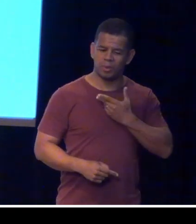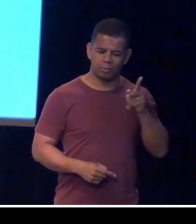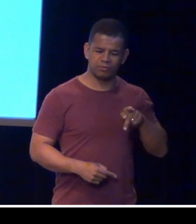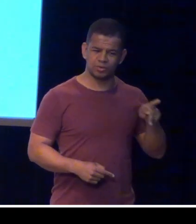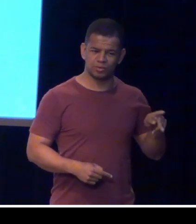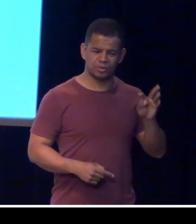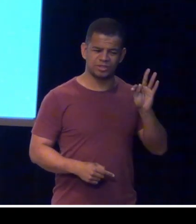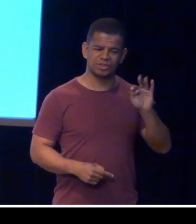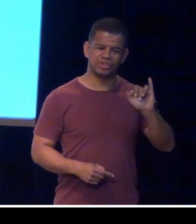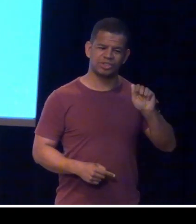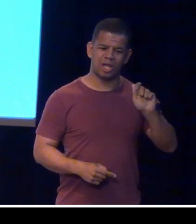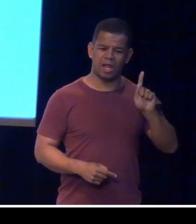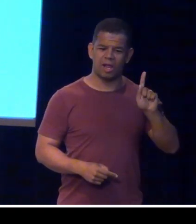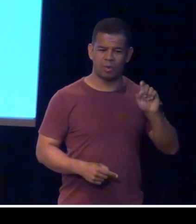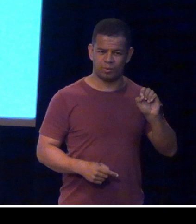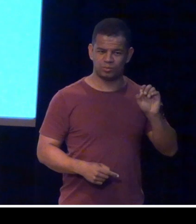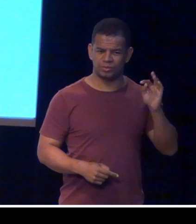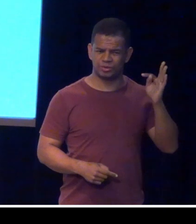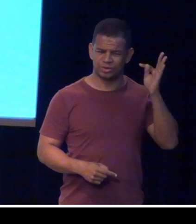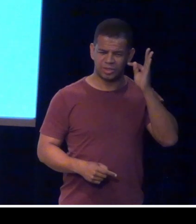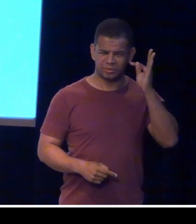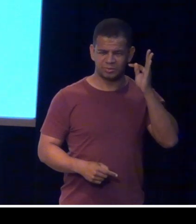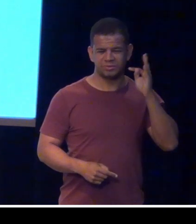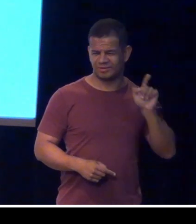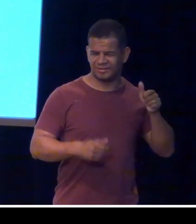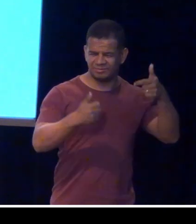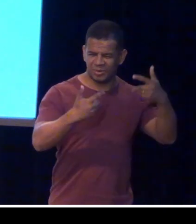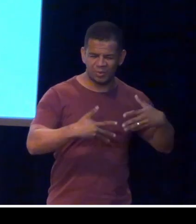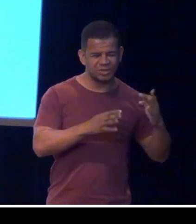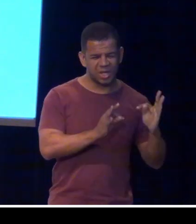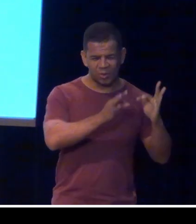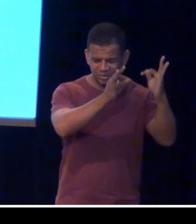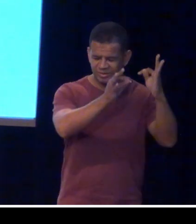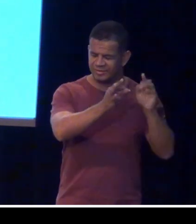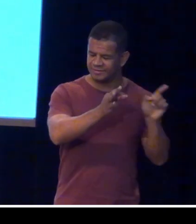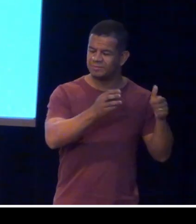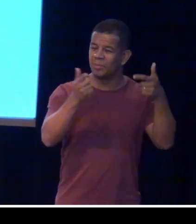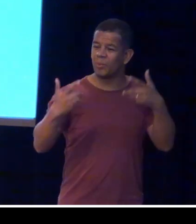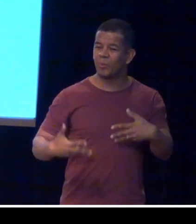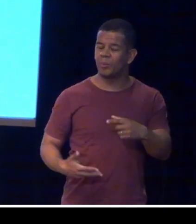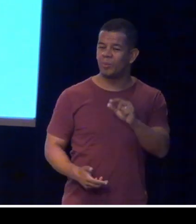Tiago Ribeiro, sobre tecnologia, num capítulo de livro, ele